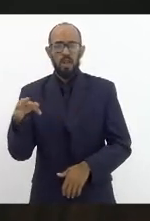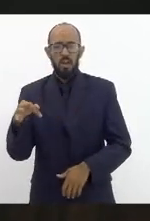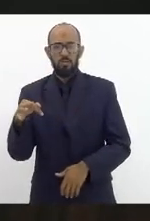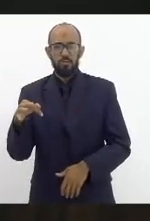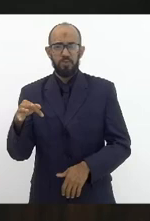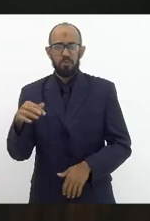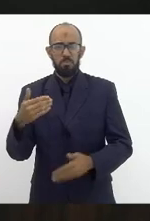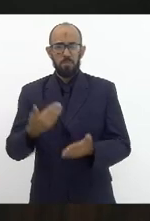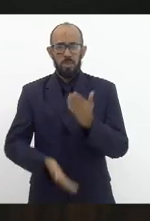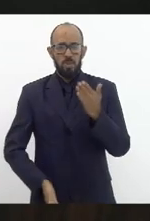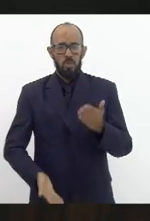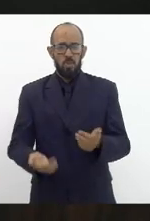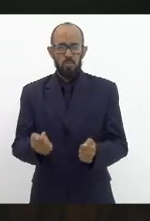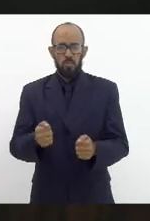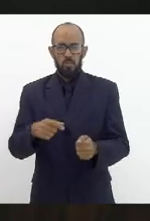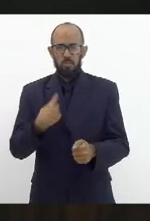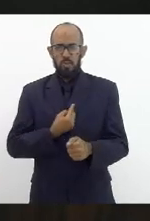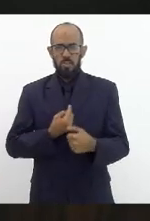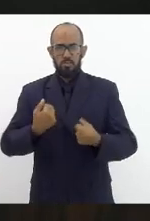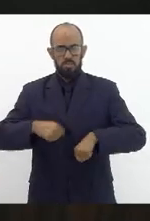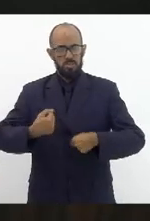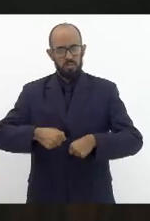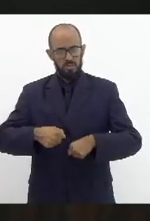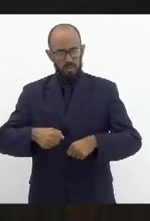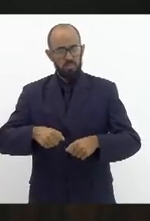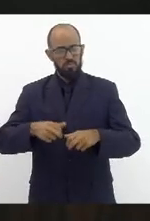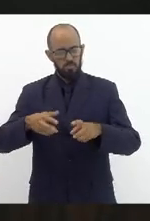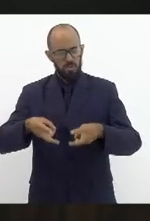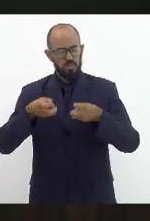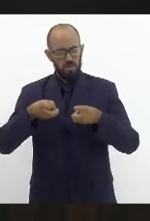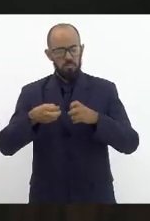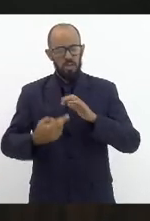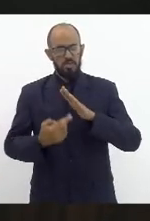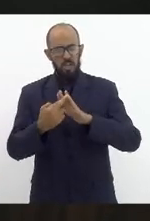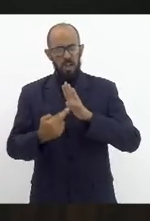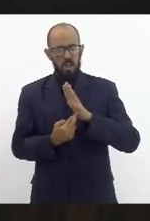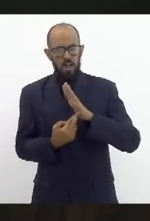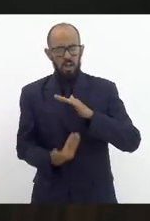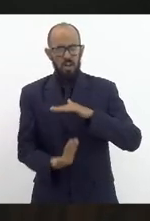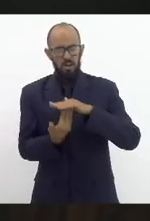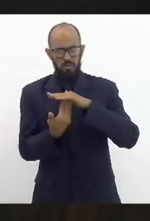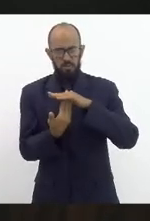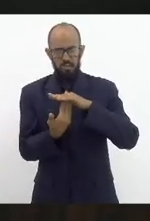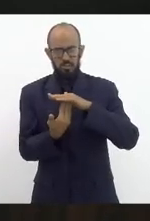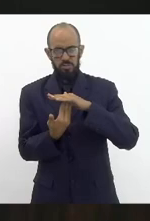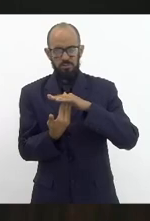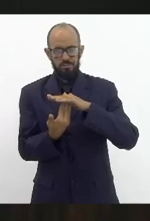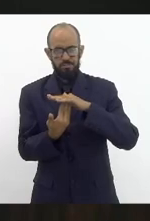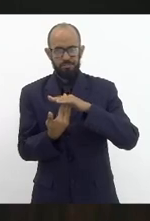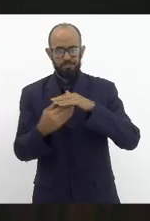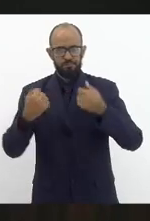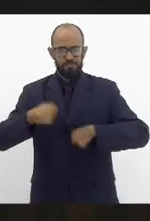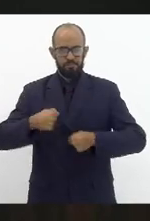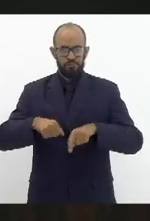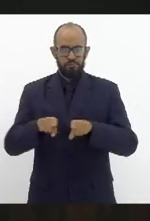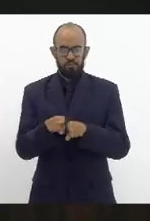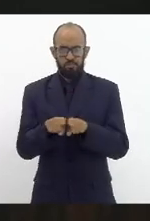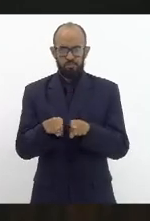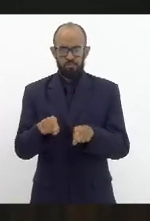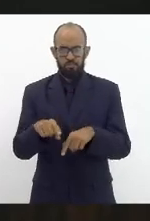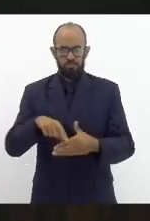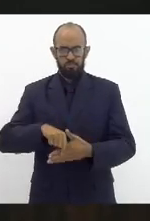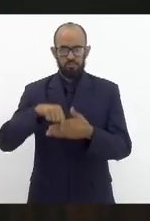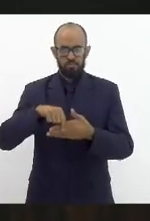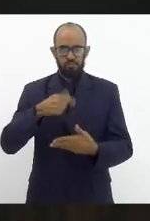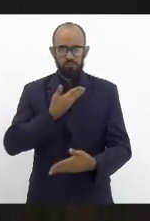é necessário que a gente reveja essa cláusula de barreira. É necessário que o líder de governo saiba que